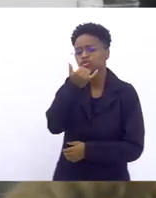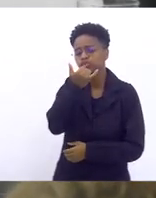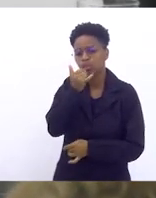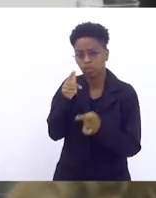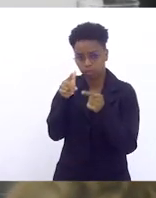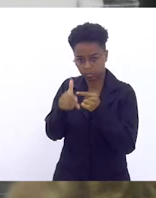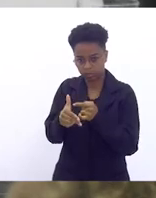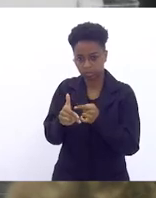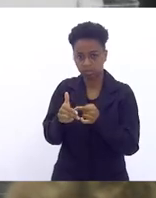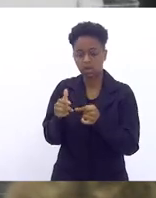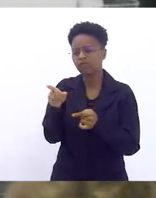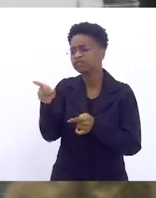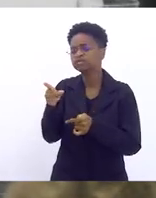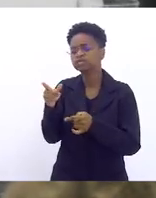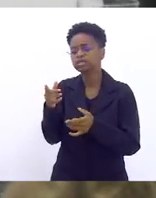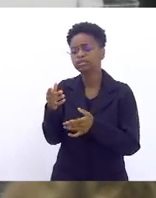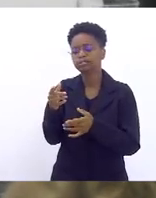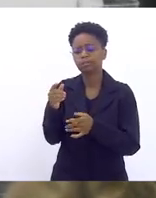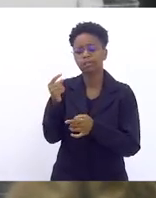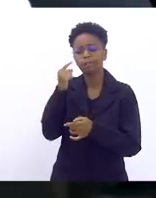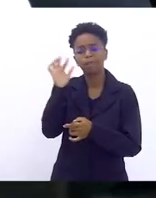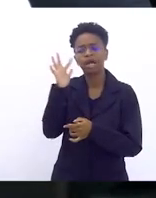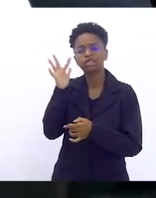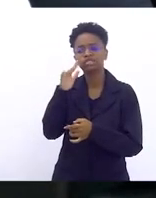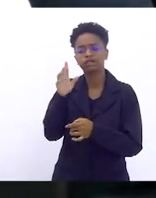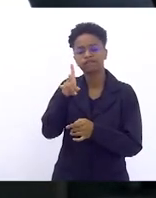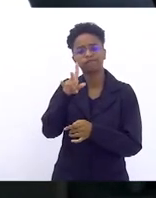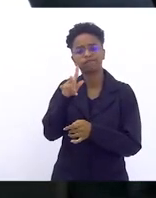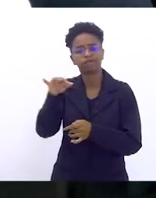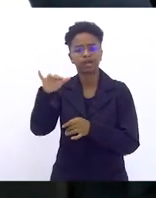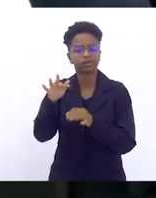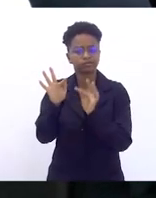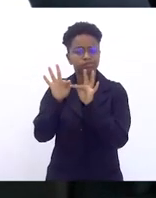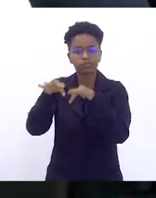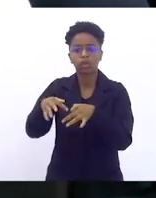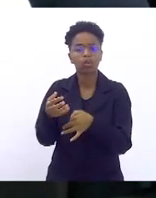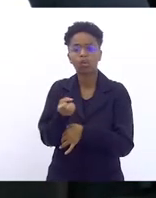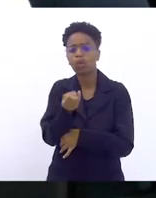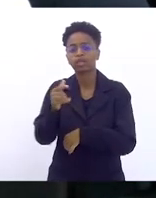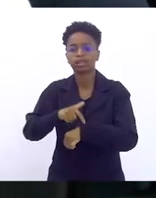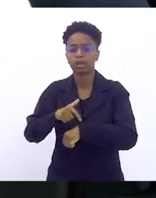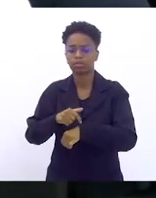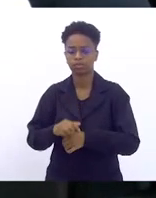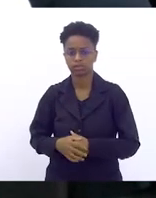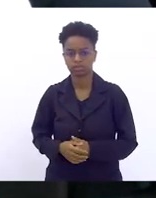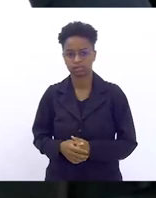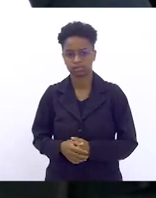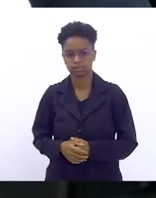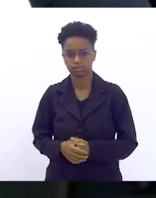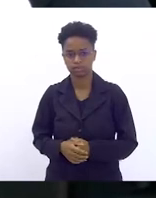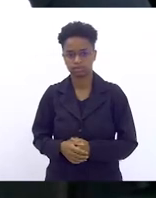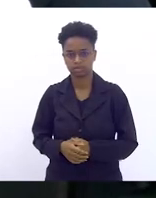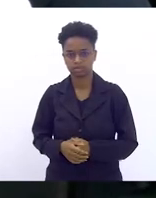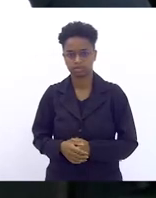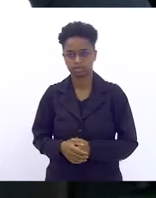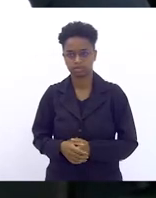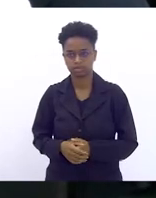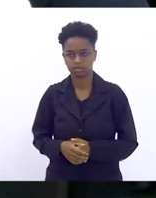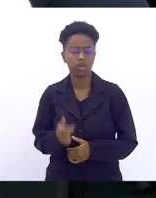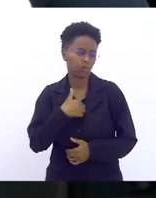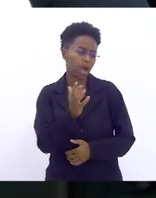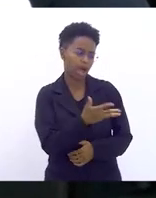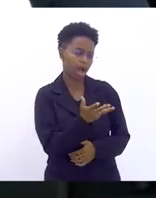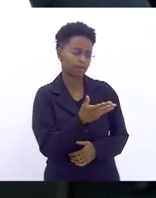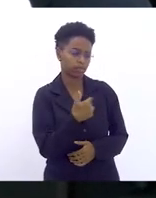você calcula que para você encerrar até para ver o debate aí dos deputados que você calcula mais quanto tempo eu vou